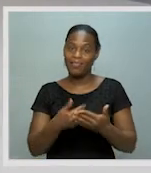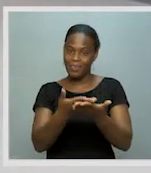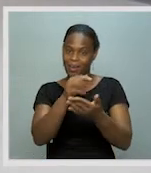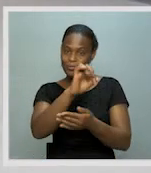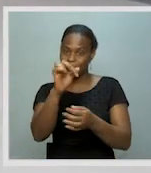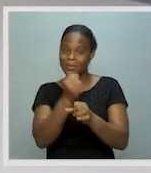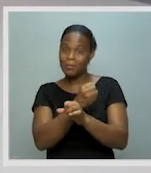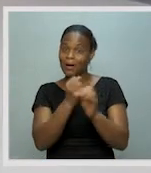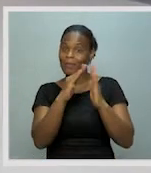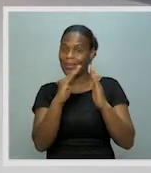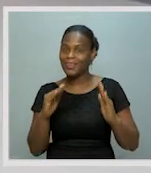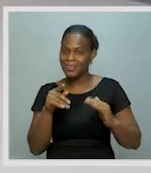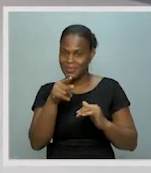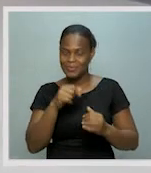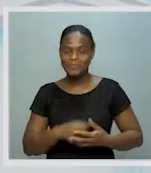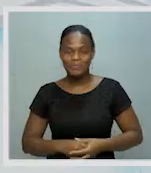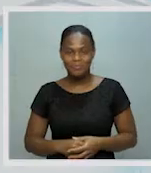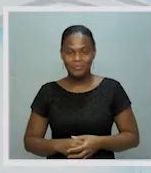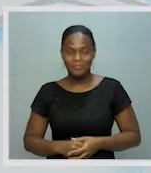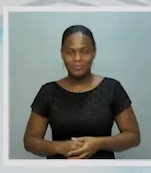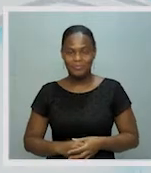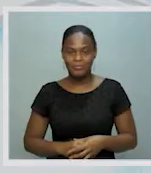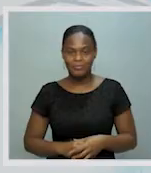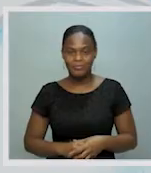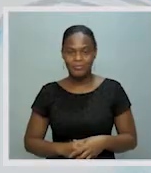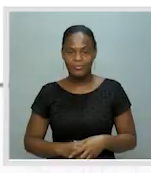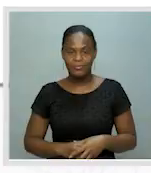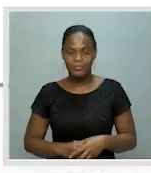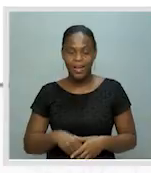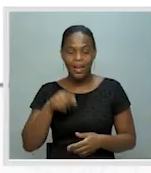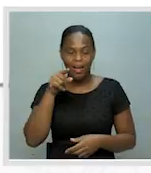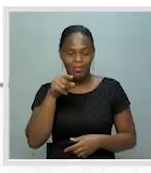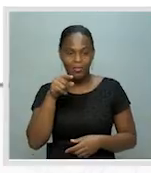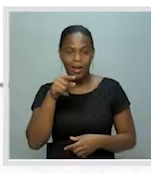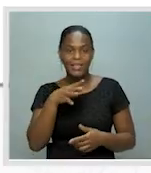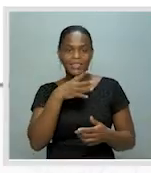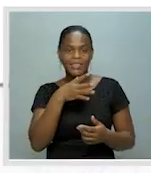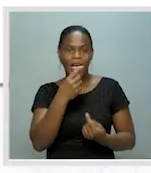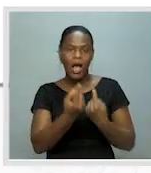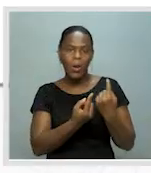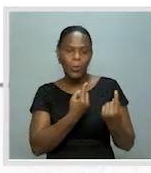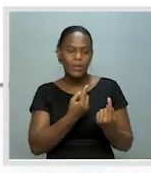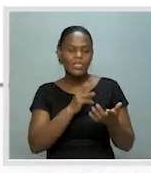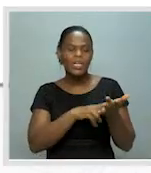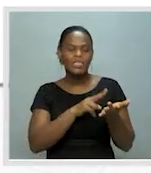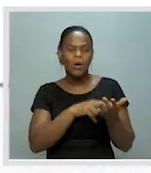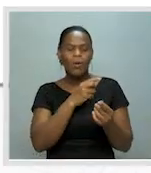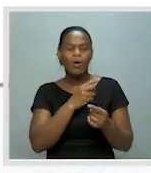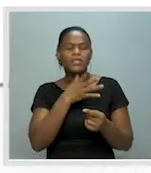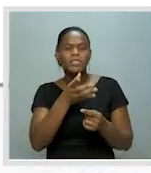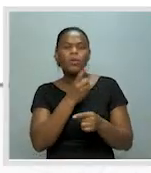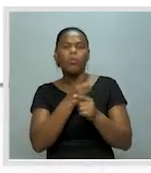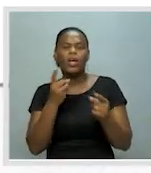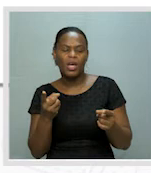Vou-vos deixar uma tarefa para vocês fazerem lá em casa. Vocês vão apontar algumas das razões